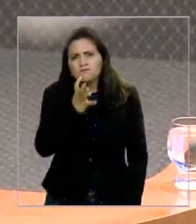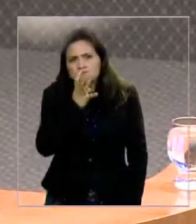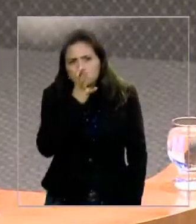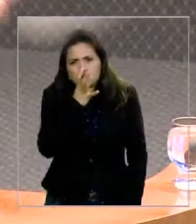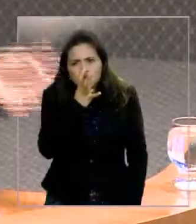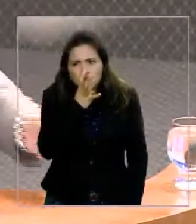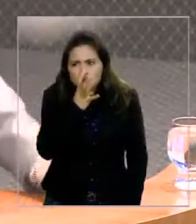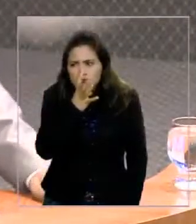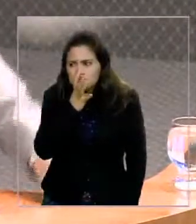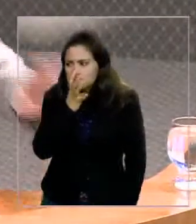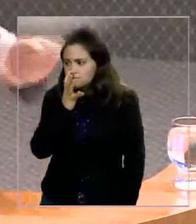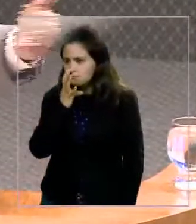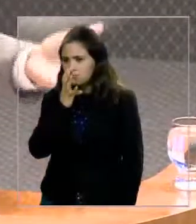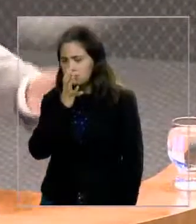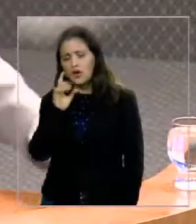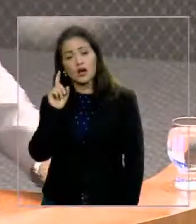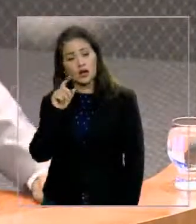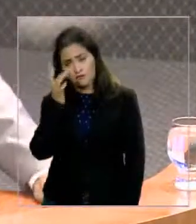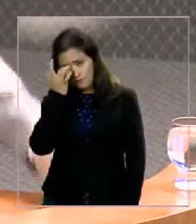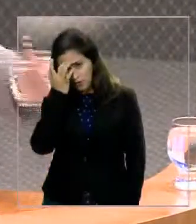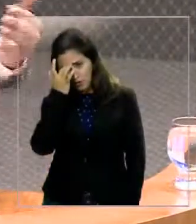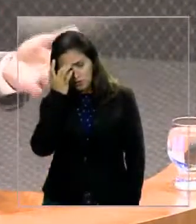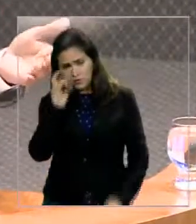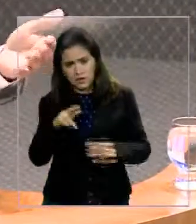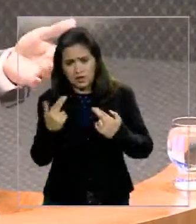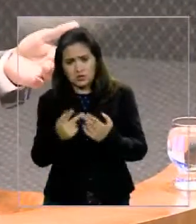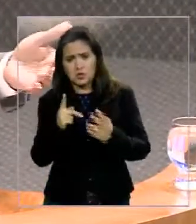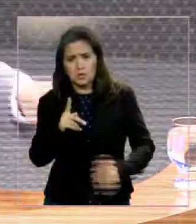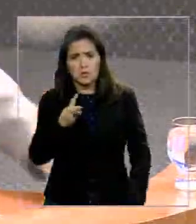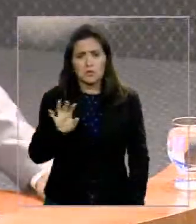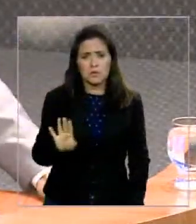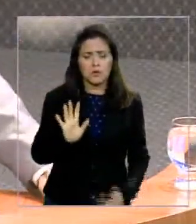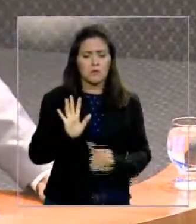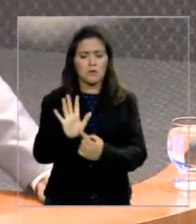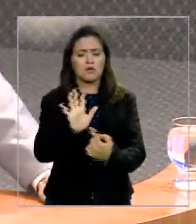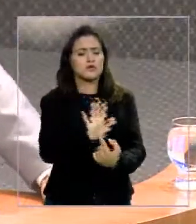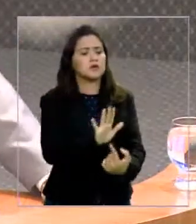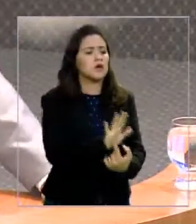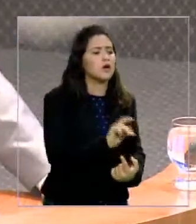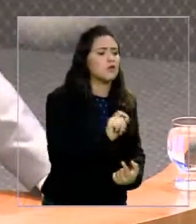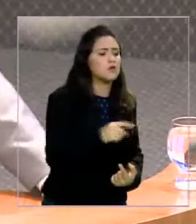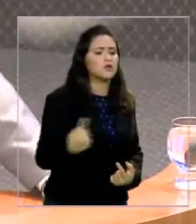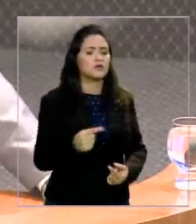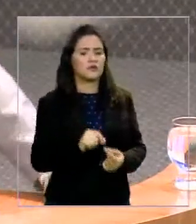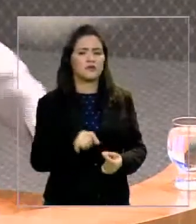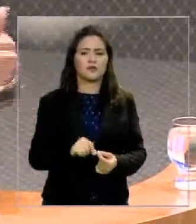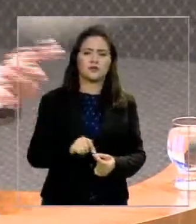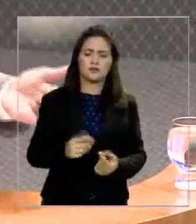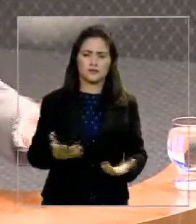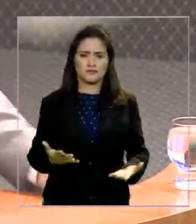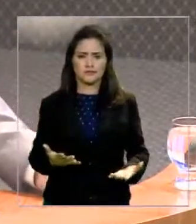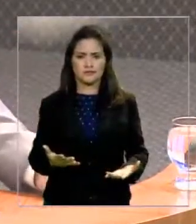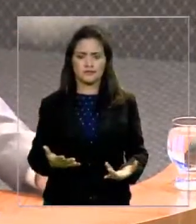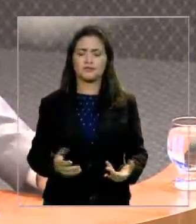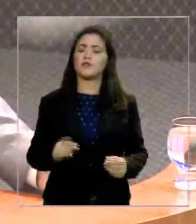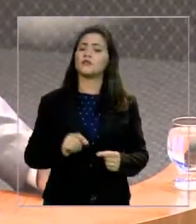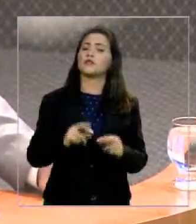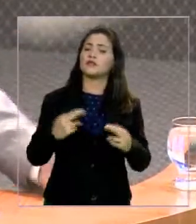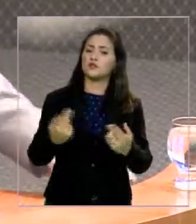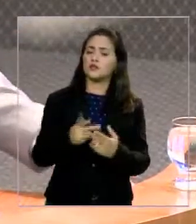É muito fácil fazer uma audiência pública para mostrar resultados. É muito fácil fazer, querido amigo Herbert Moraes, fazer uma audiência